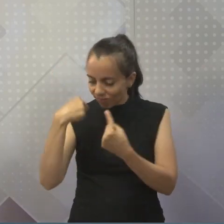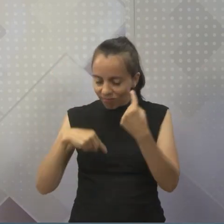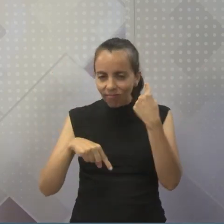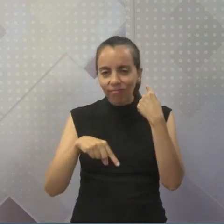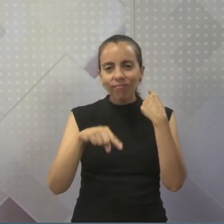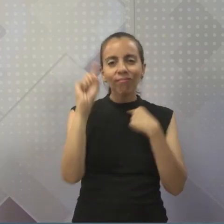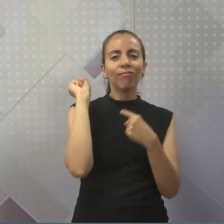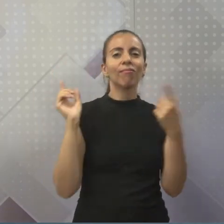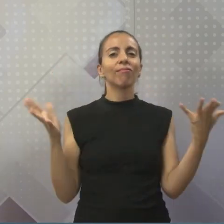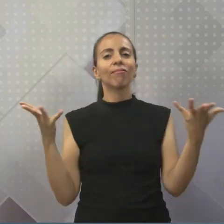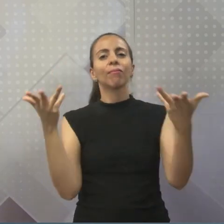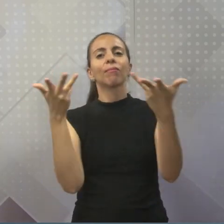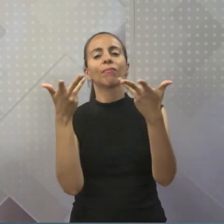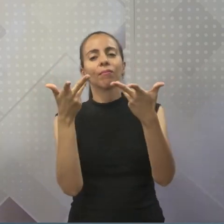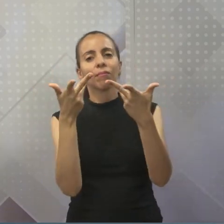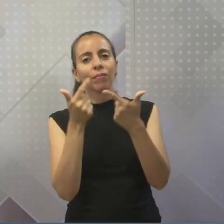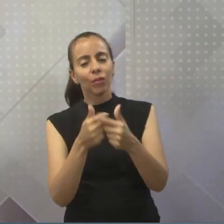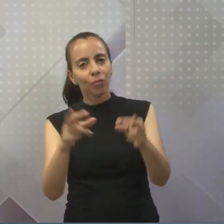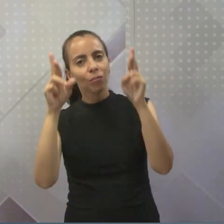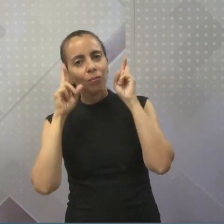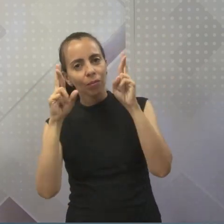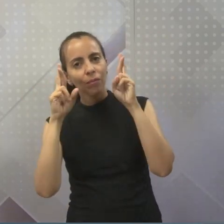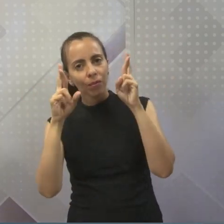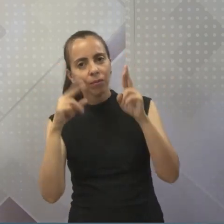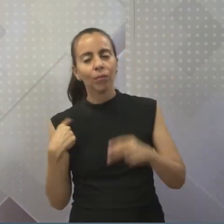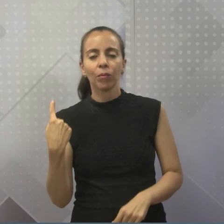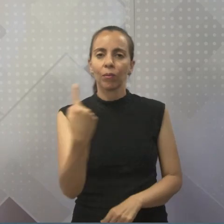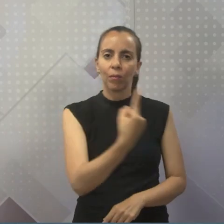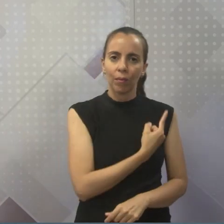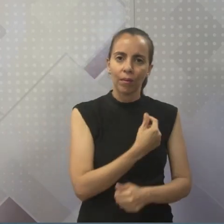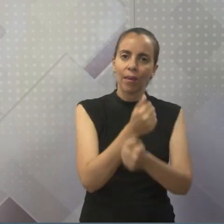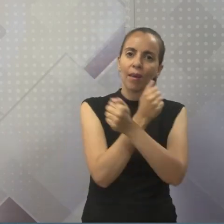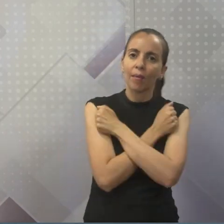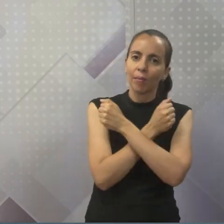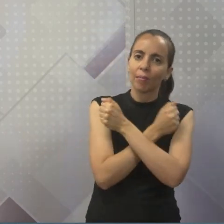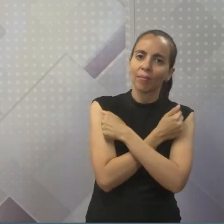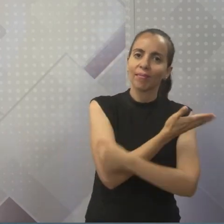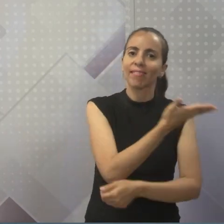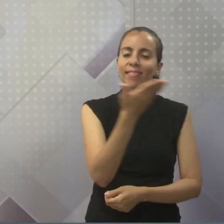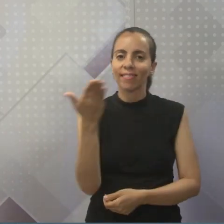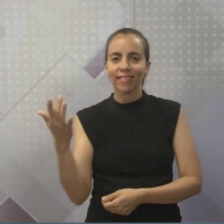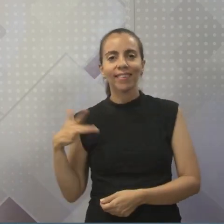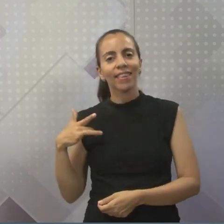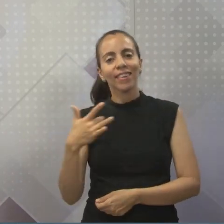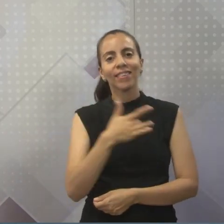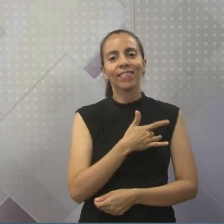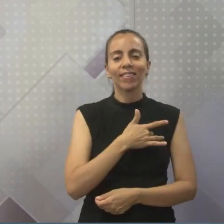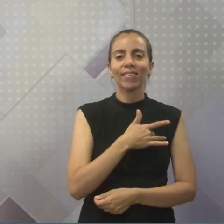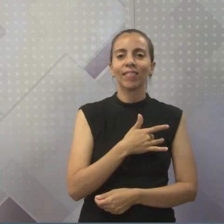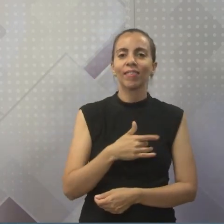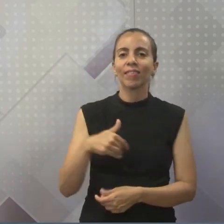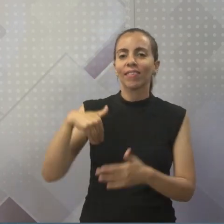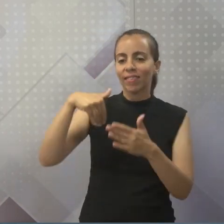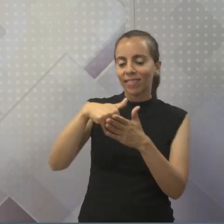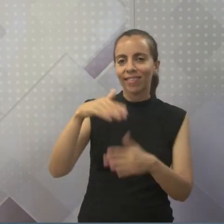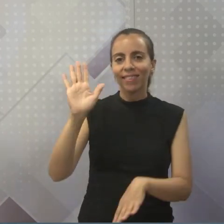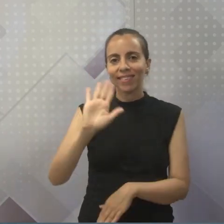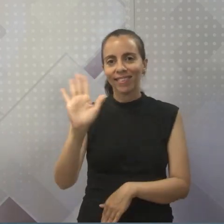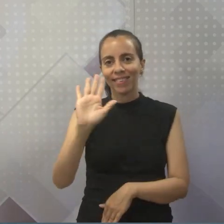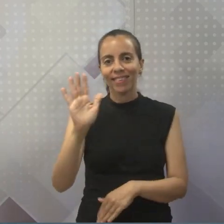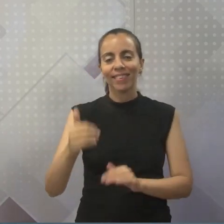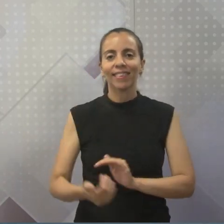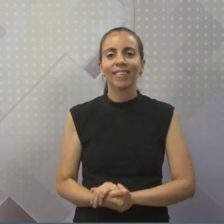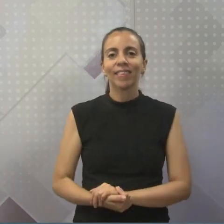digno, justo, cheio de esperança para nós. Um grande abraço, saúde e até a próxima.